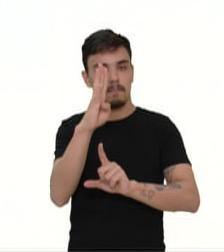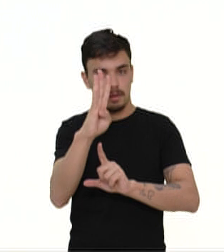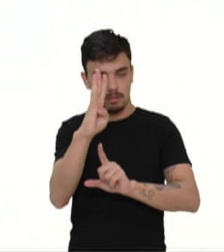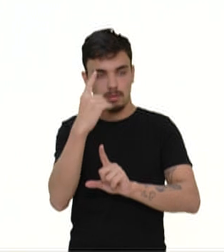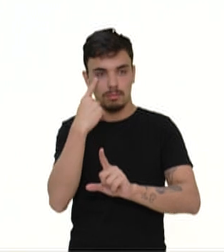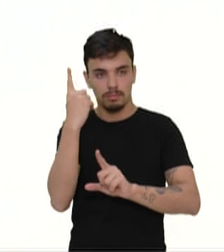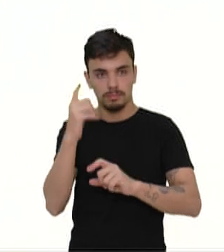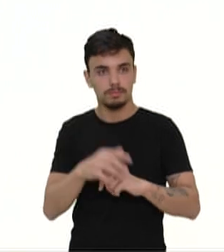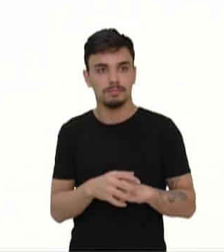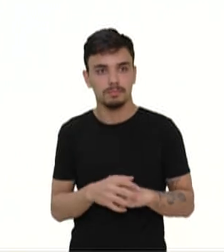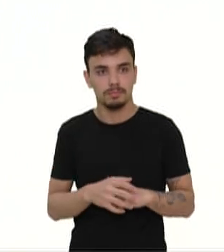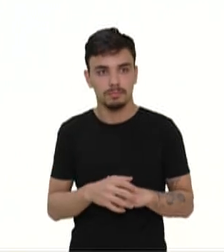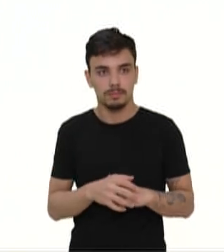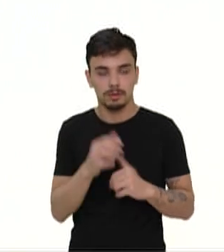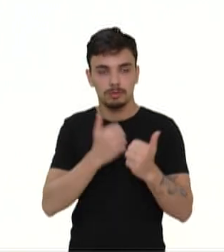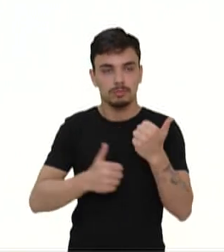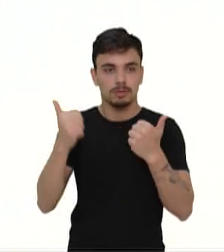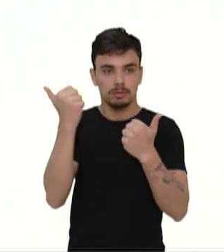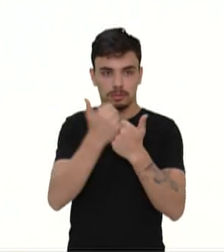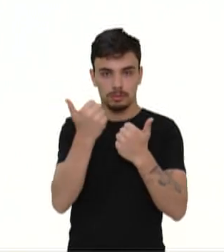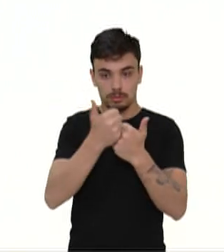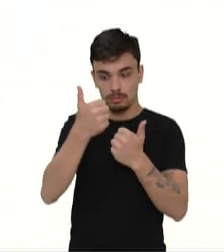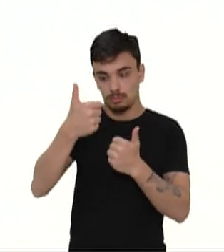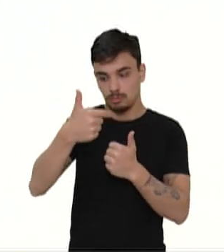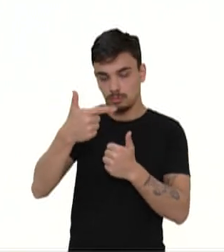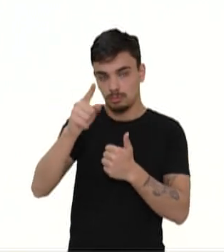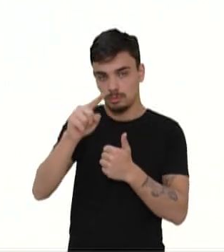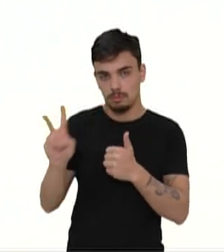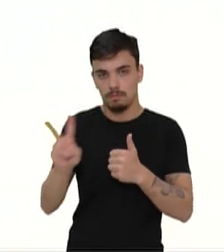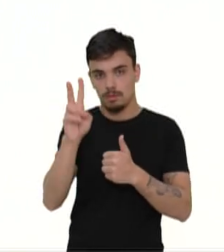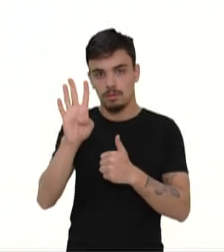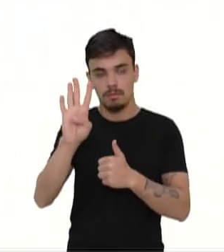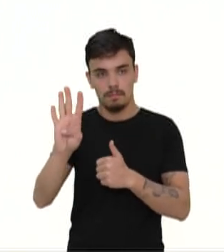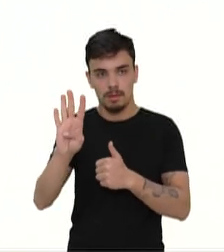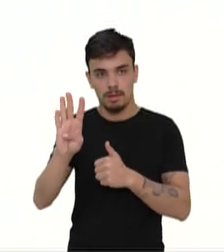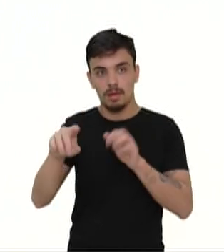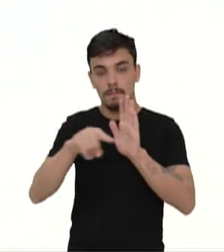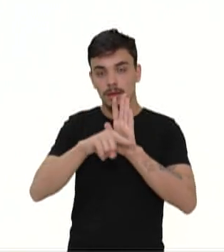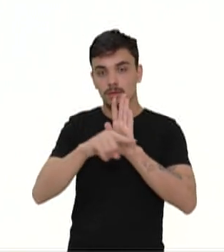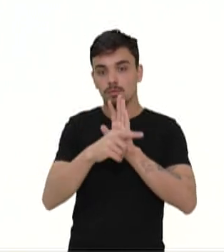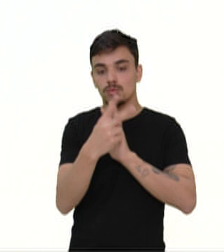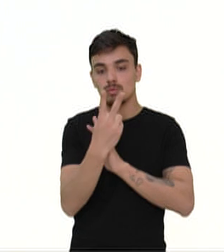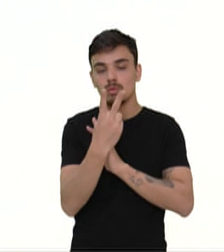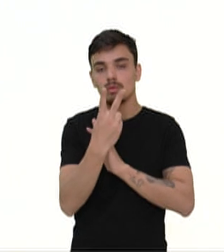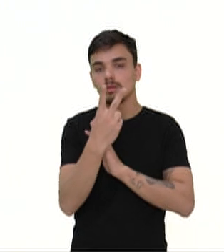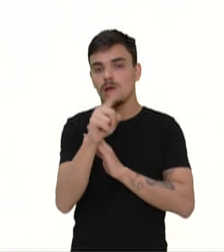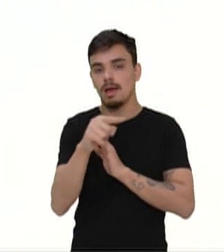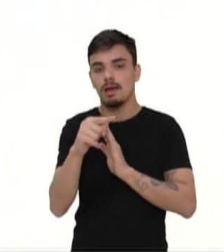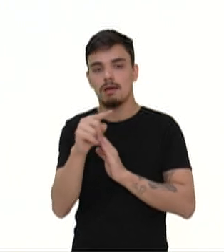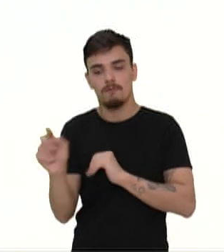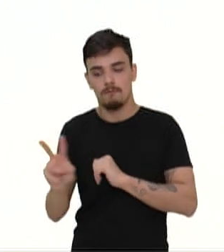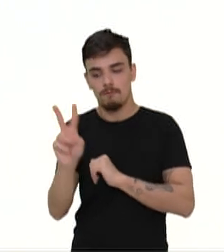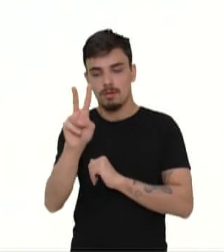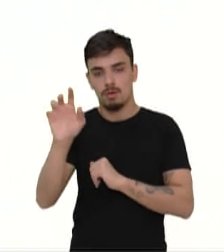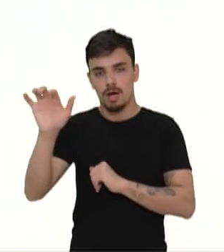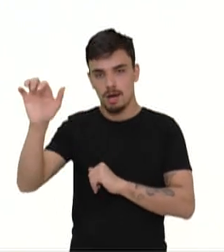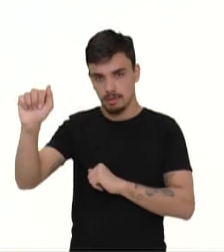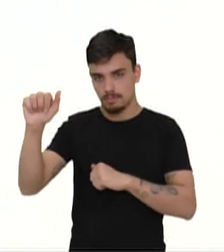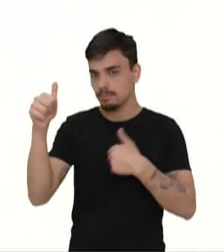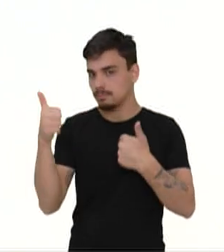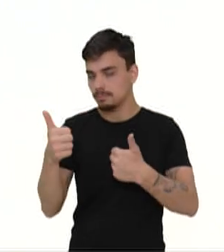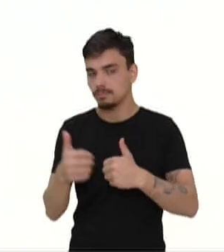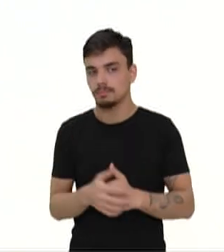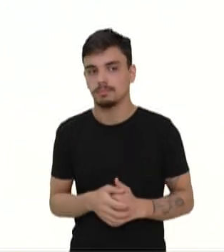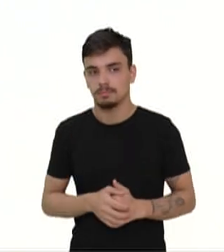Substituímos b por 12. 12 é o valor do b. E menos 2 é o valor do A, que está aqui, né? Substituindo os valores, a gente já pode